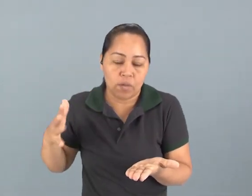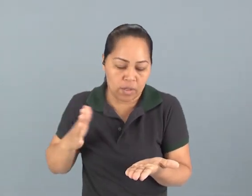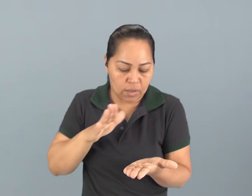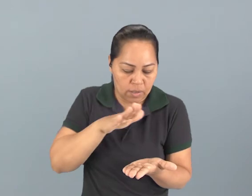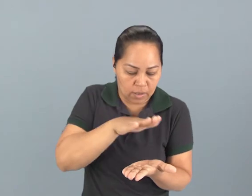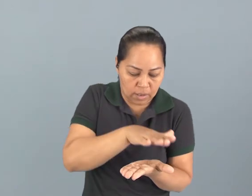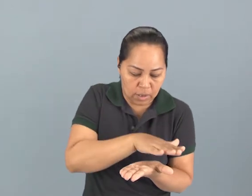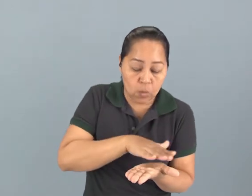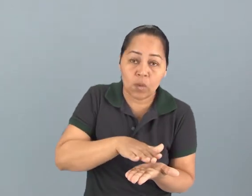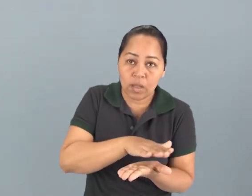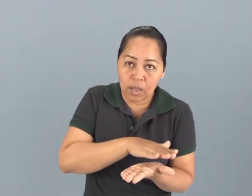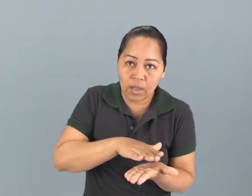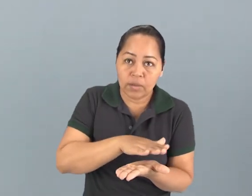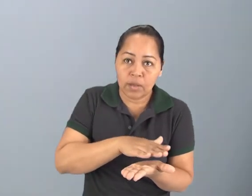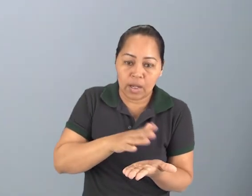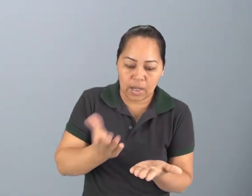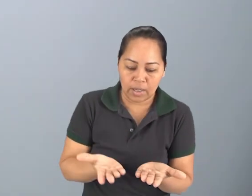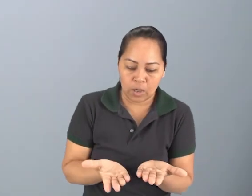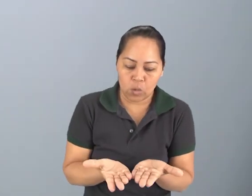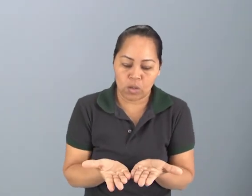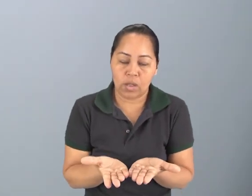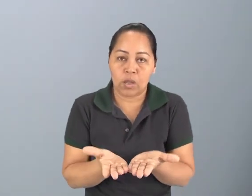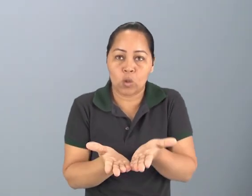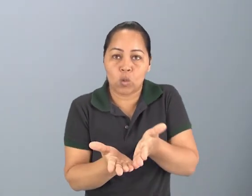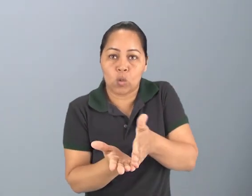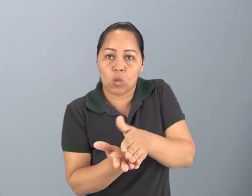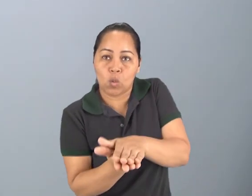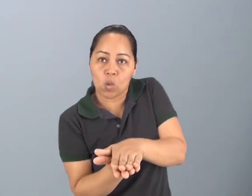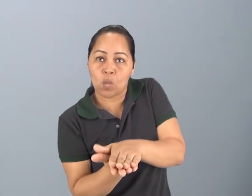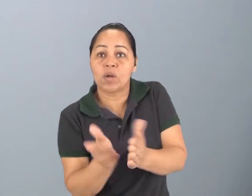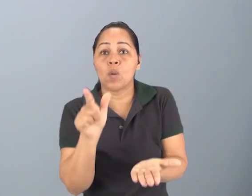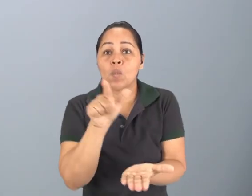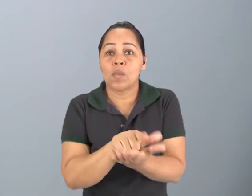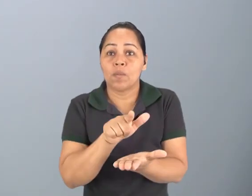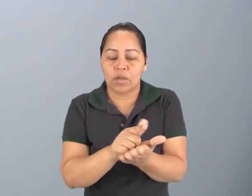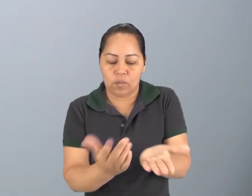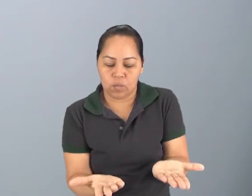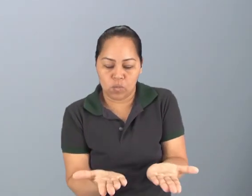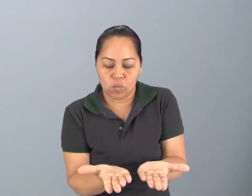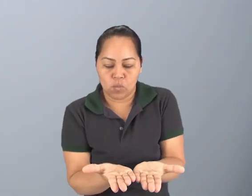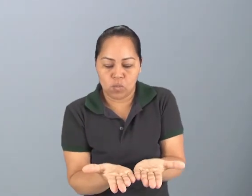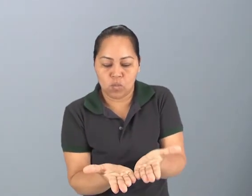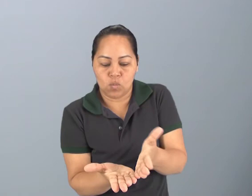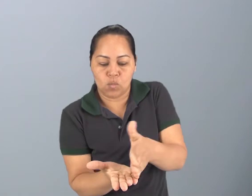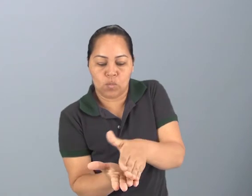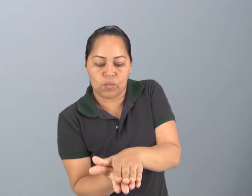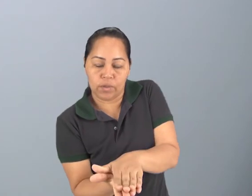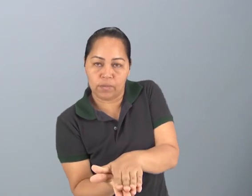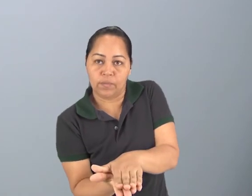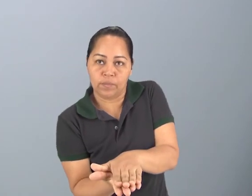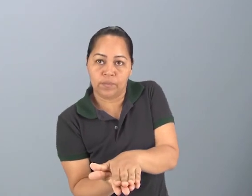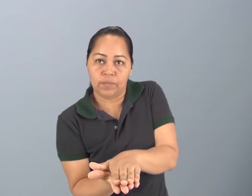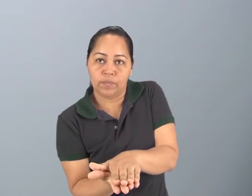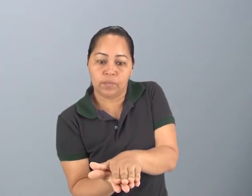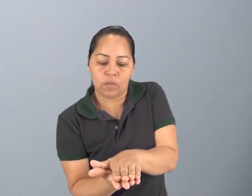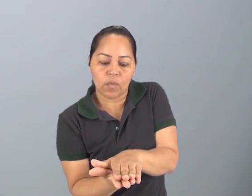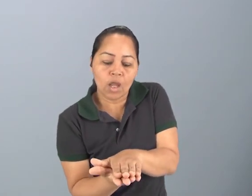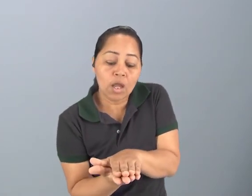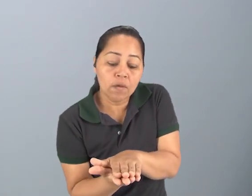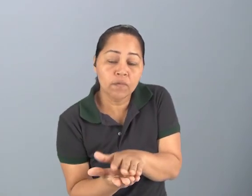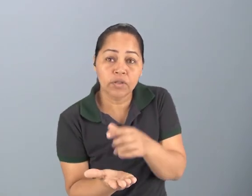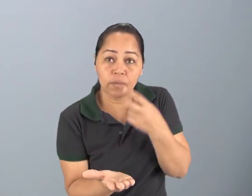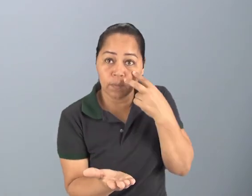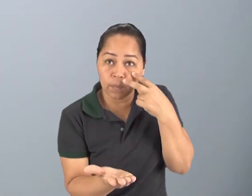do papel, dobra o papel ao meio, né, escolhendo o eixo que você quer utilizar e você